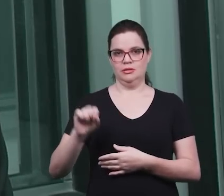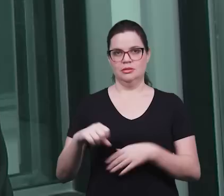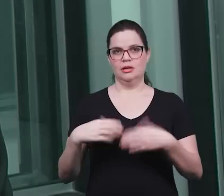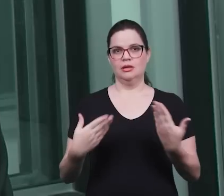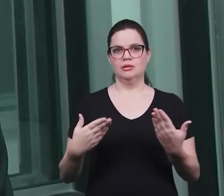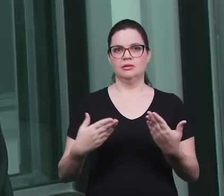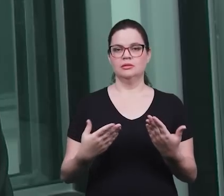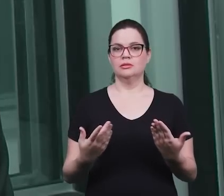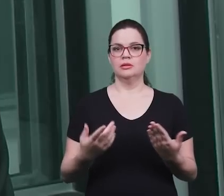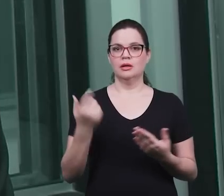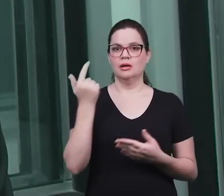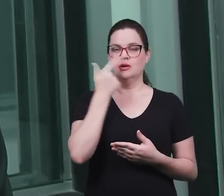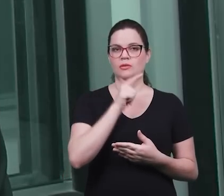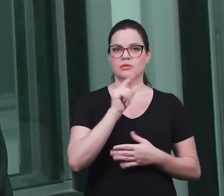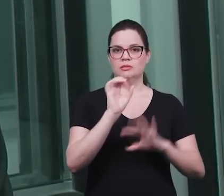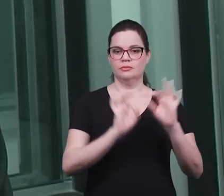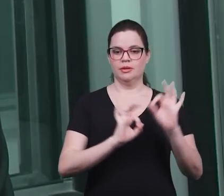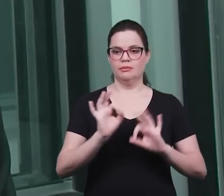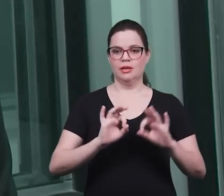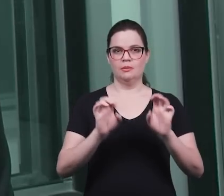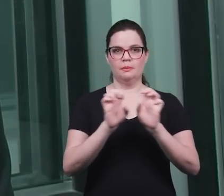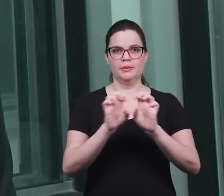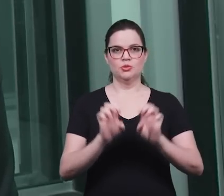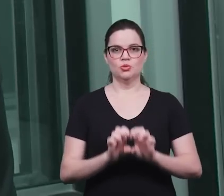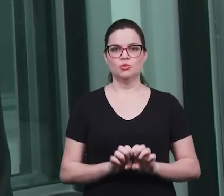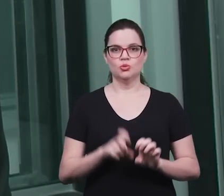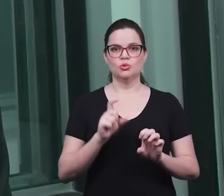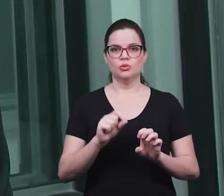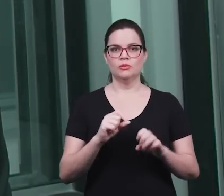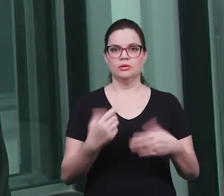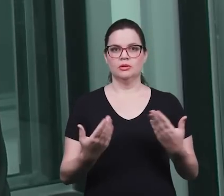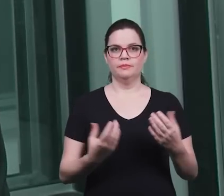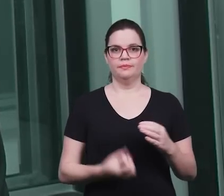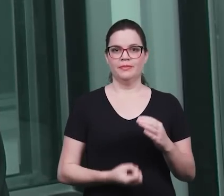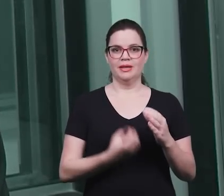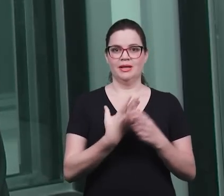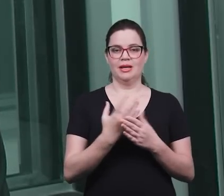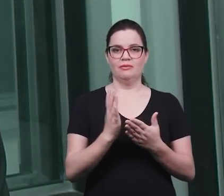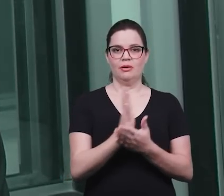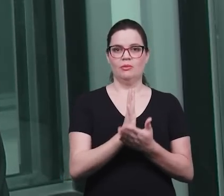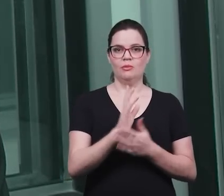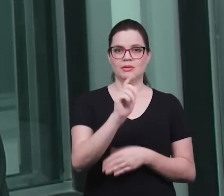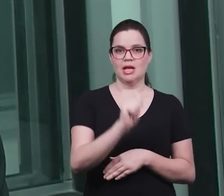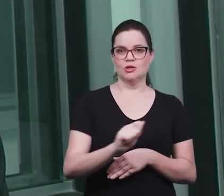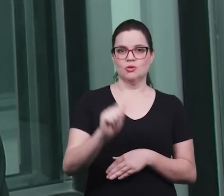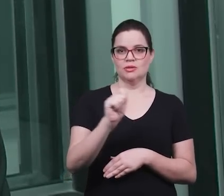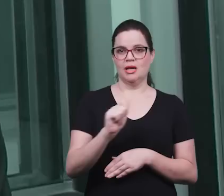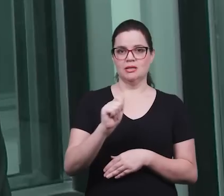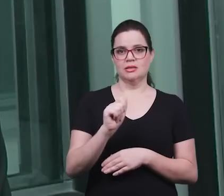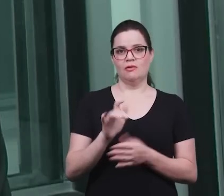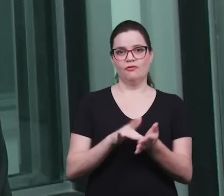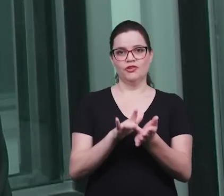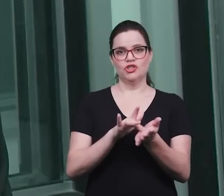conseguiu montar uma estrutura que criava associações fictícias das pessoas